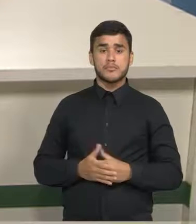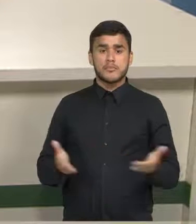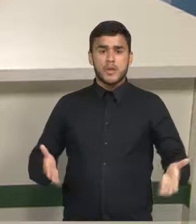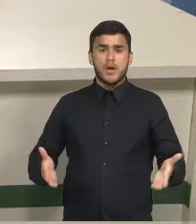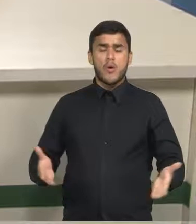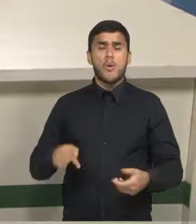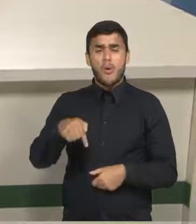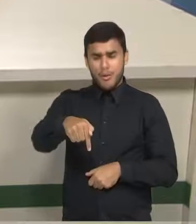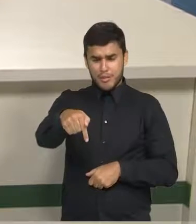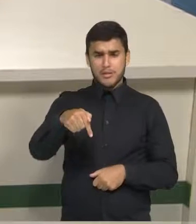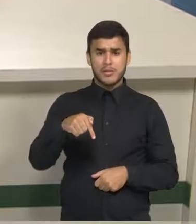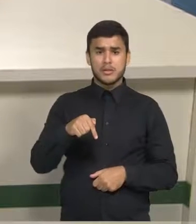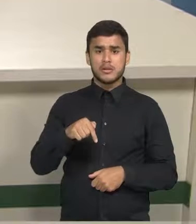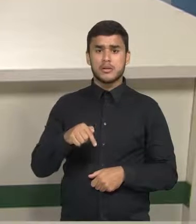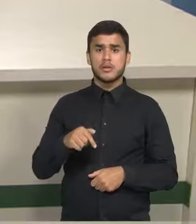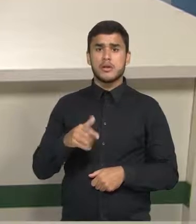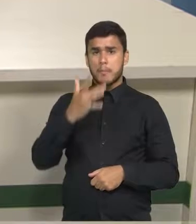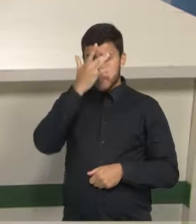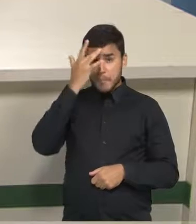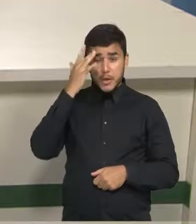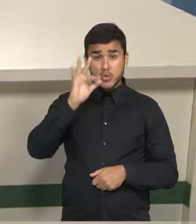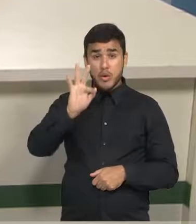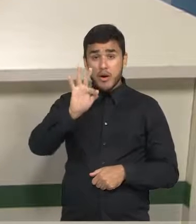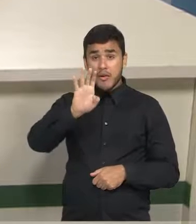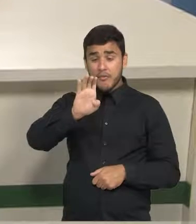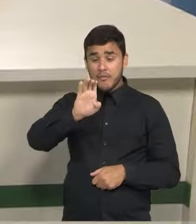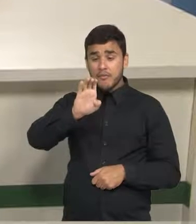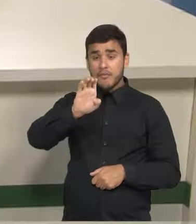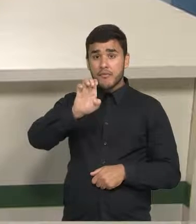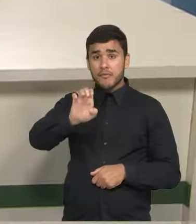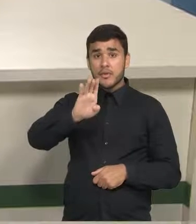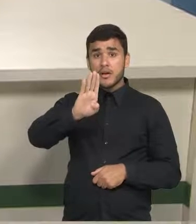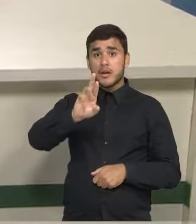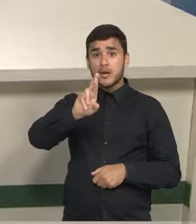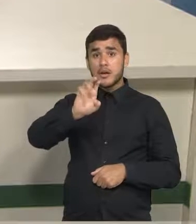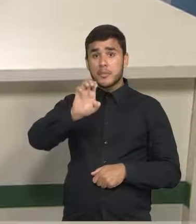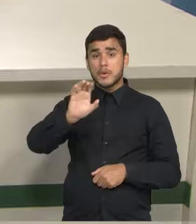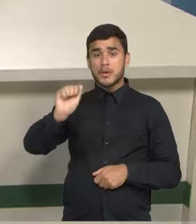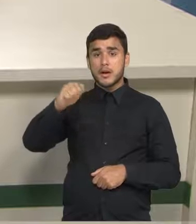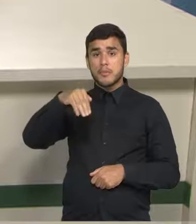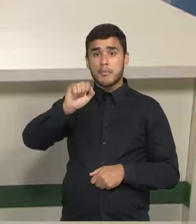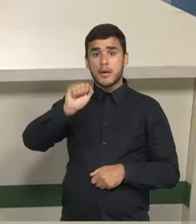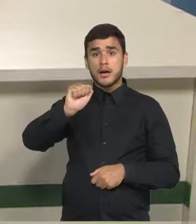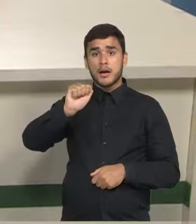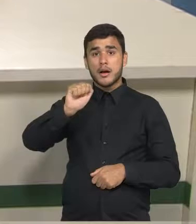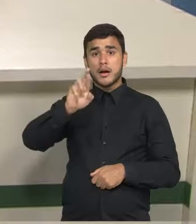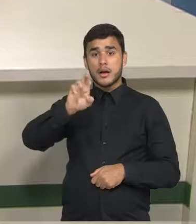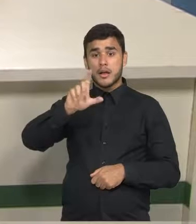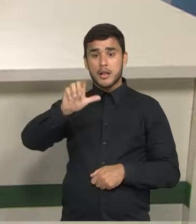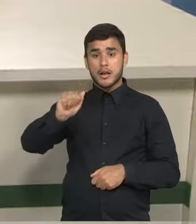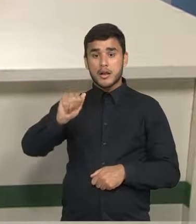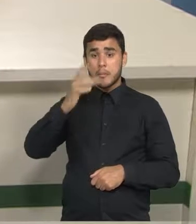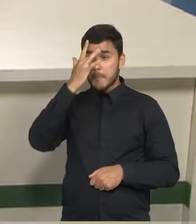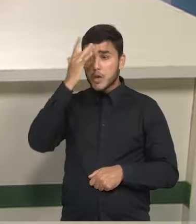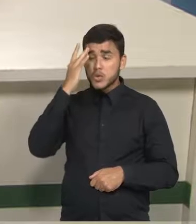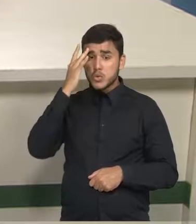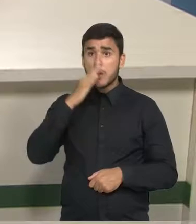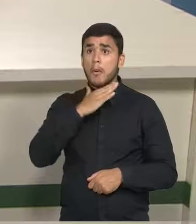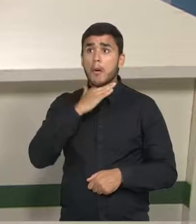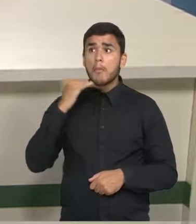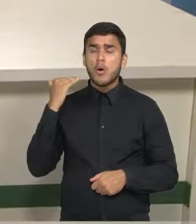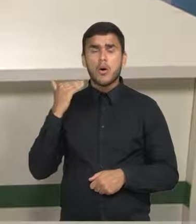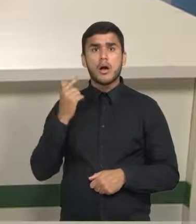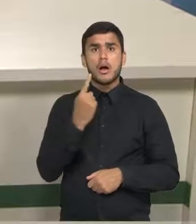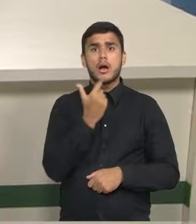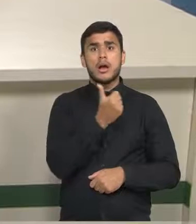mortos ou mais da febre amarela e ninguém discute o que é que o Ministério da Saúde está fazendo. Já existe uma crise